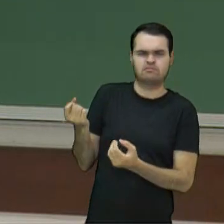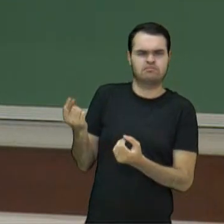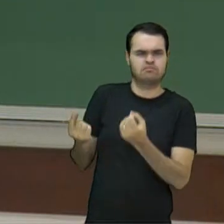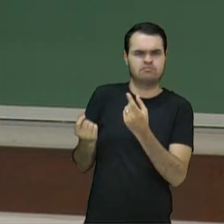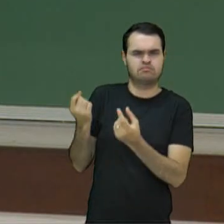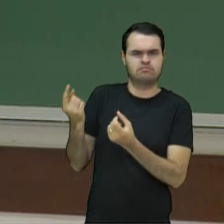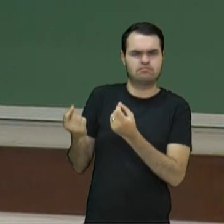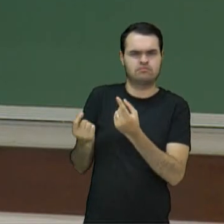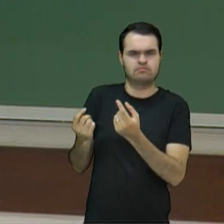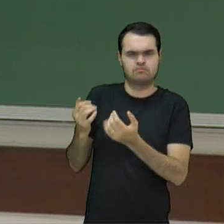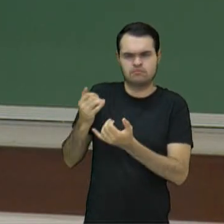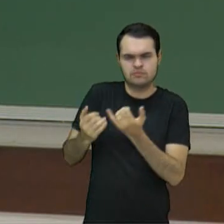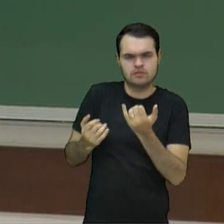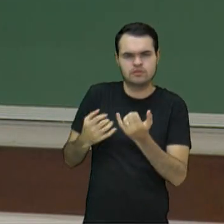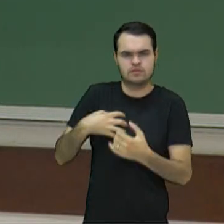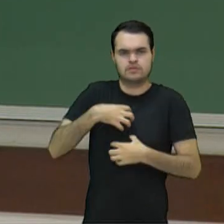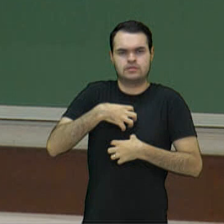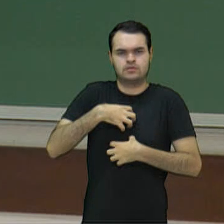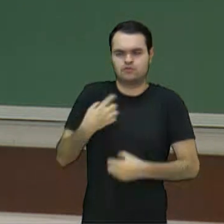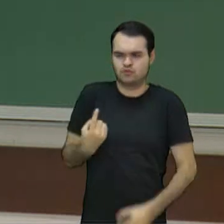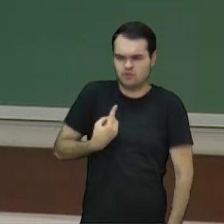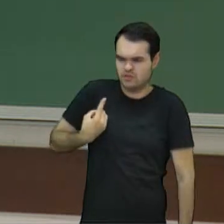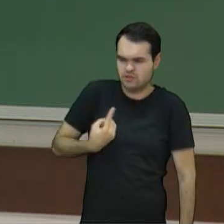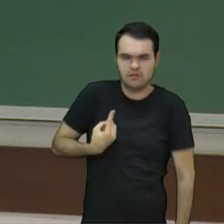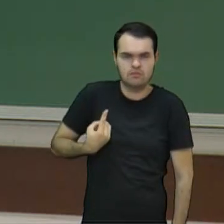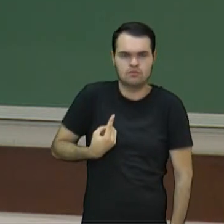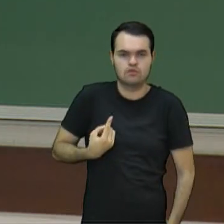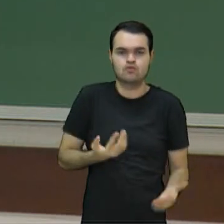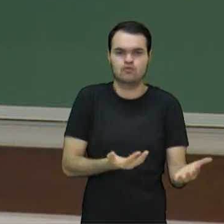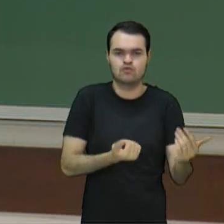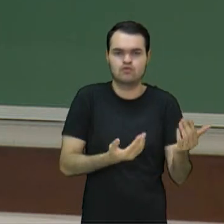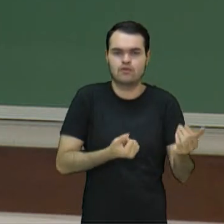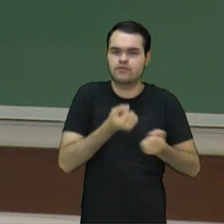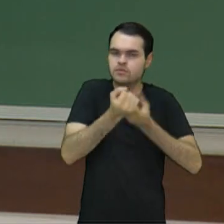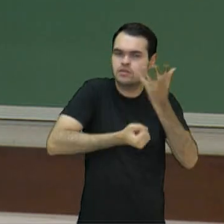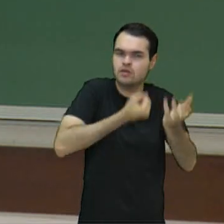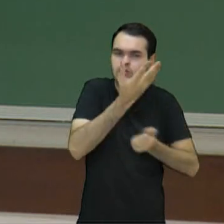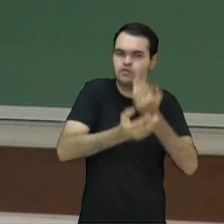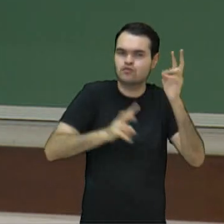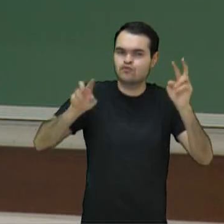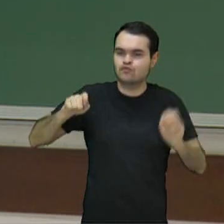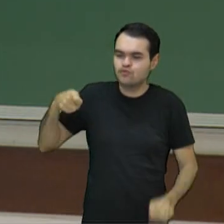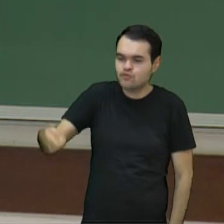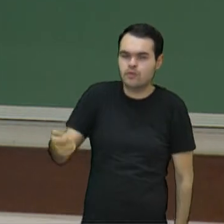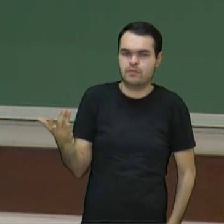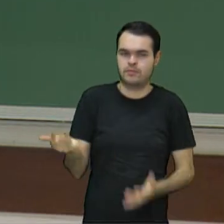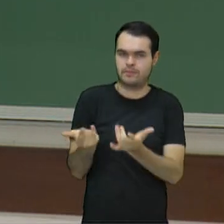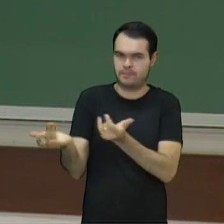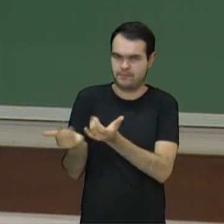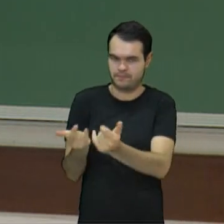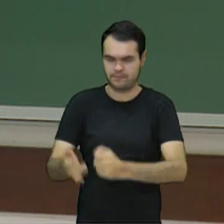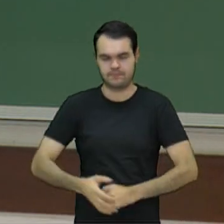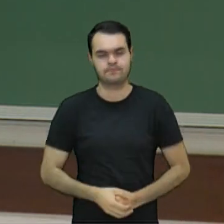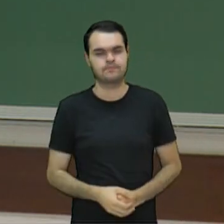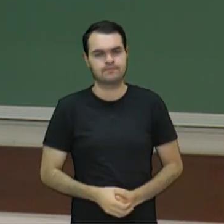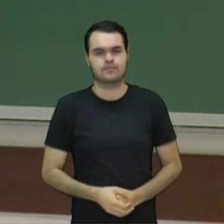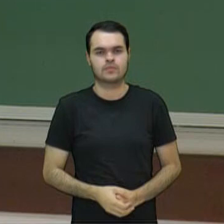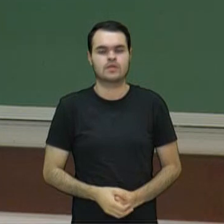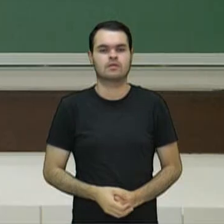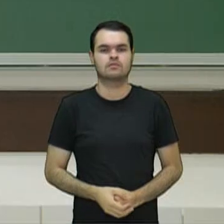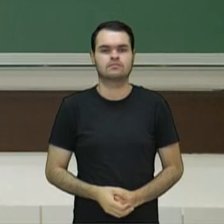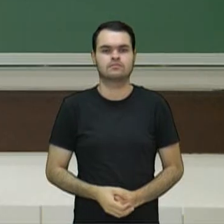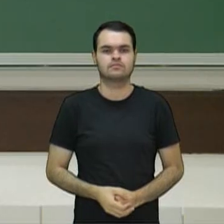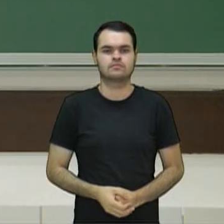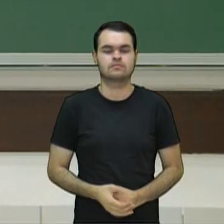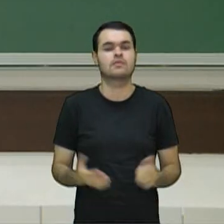e solidão. Né, foi o que os leitores jovens puderam relatar sobre o personagem. Agora, pessoal, o que eu